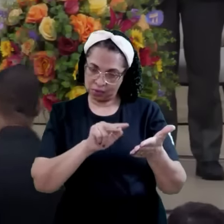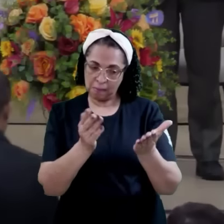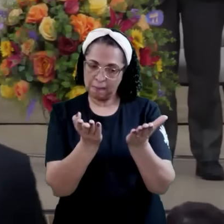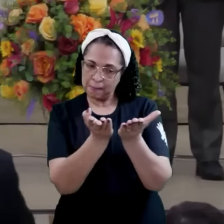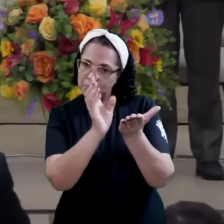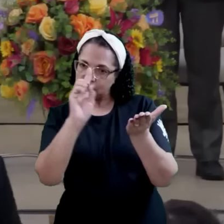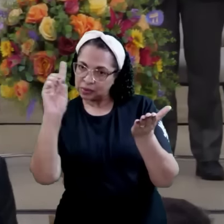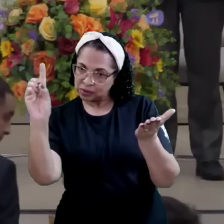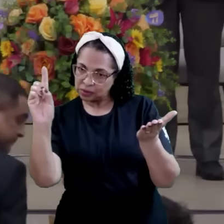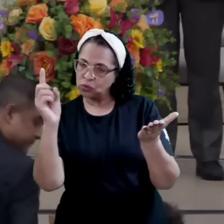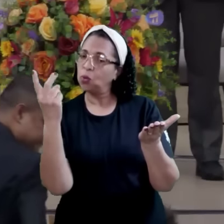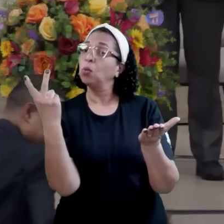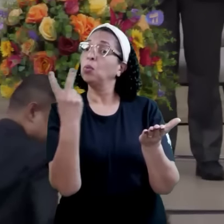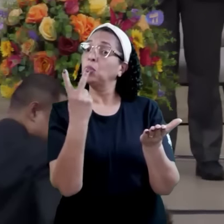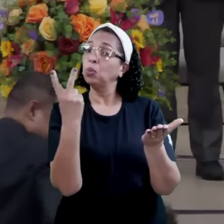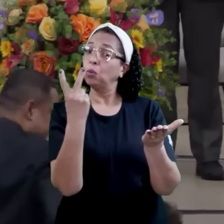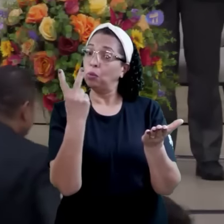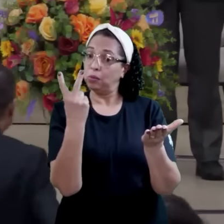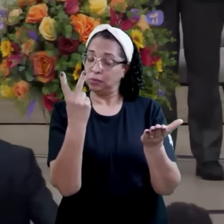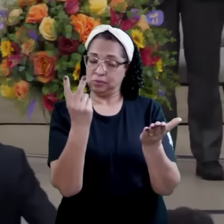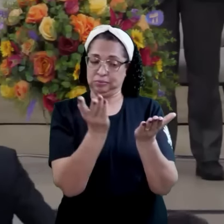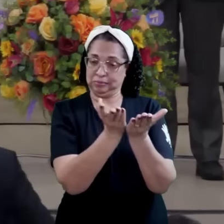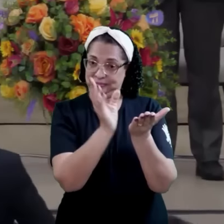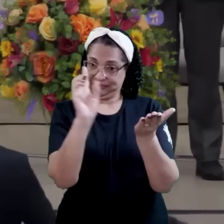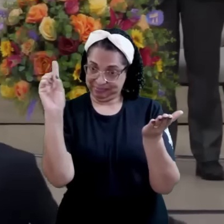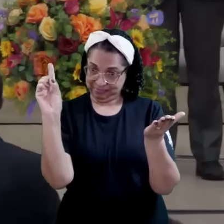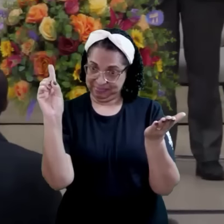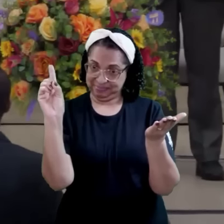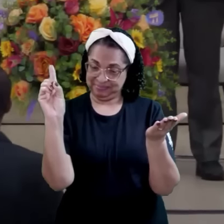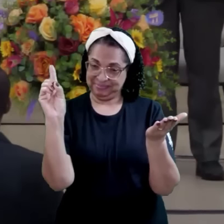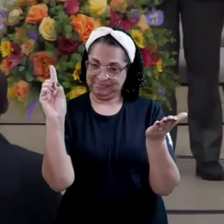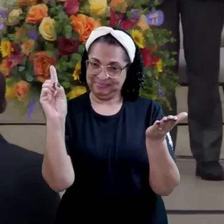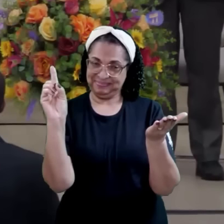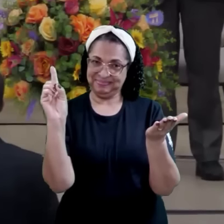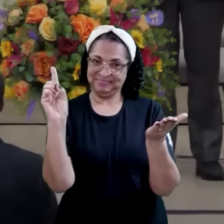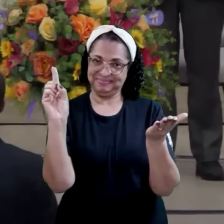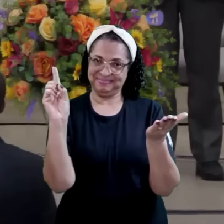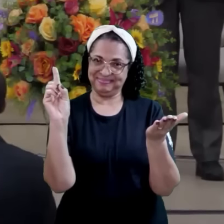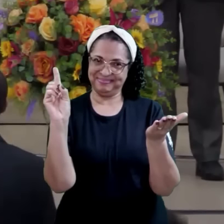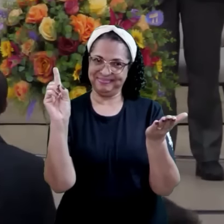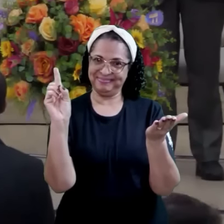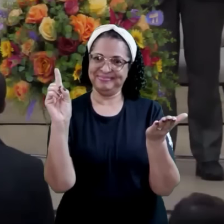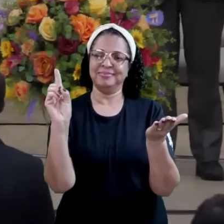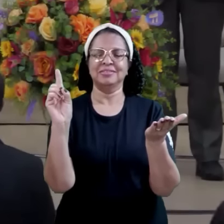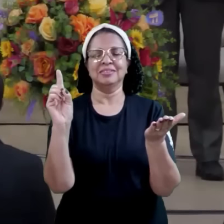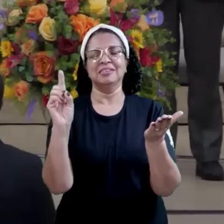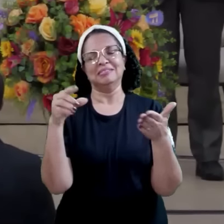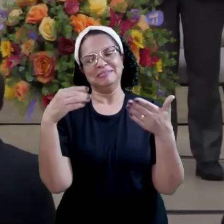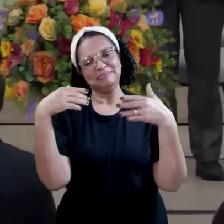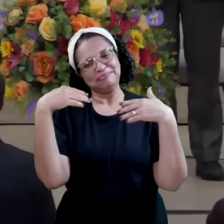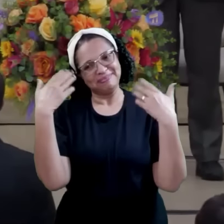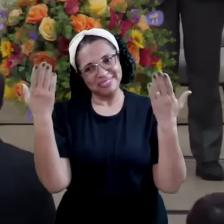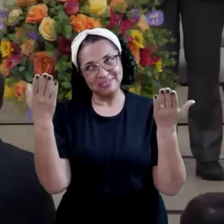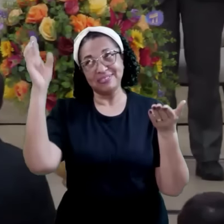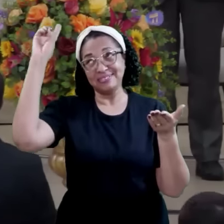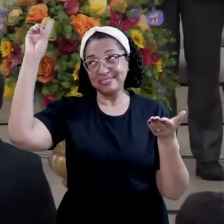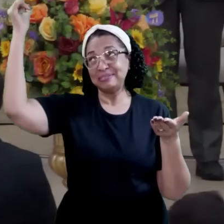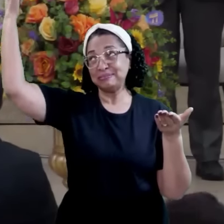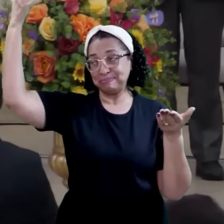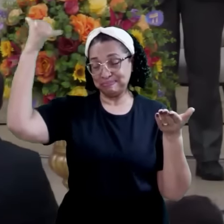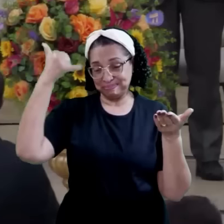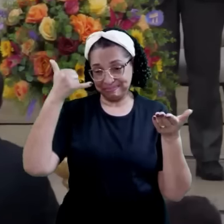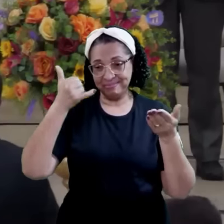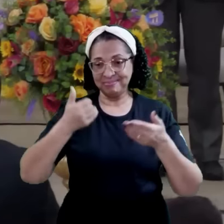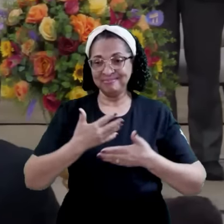a dois textos da palavra de Deus não sei se eu vou conseguir falar os dois mas até onde Deus nos concede nós